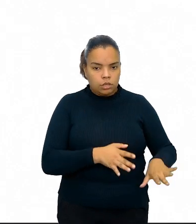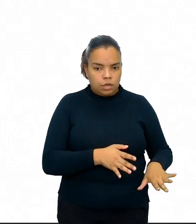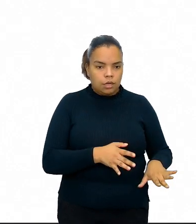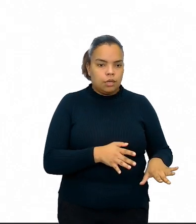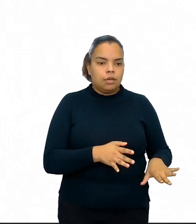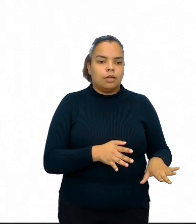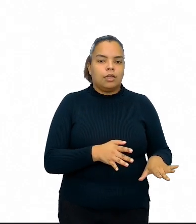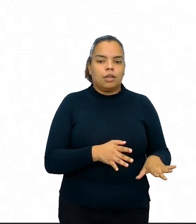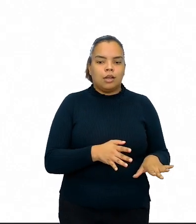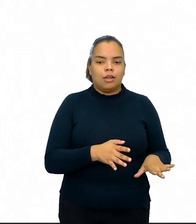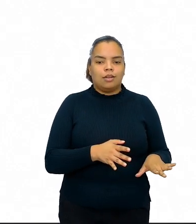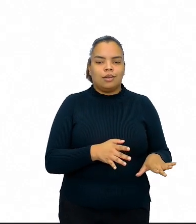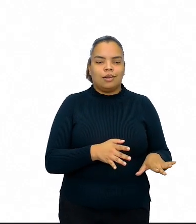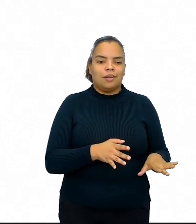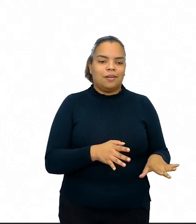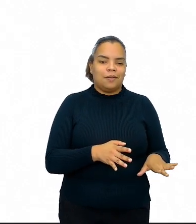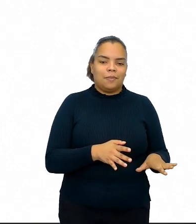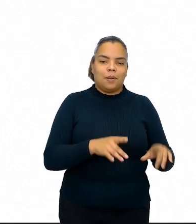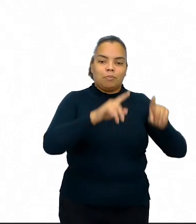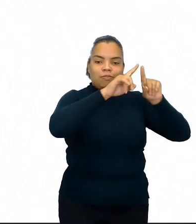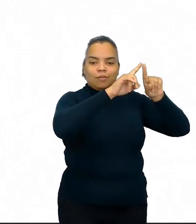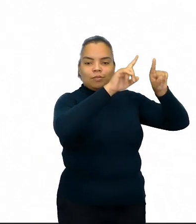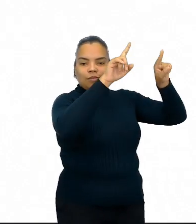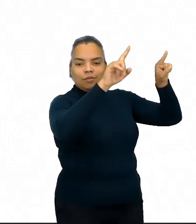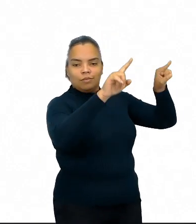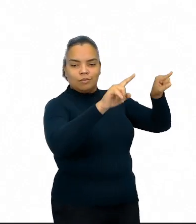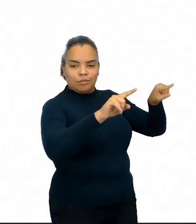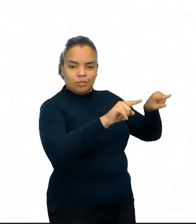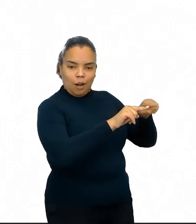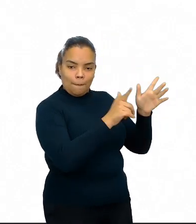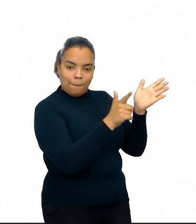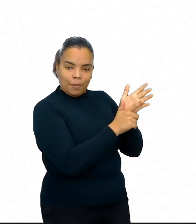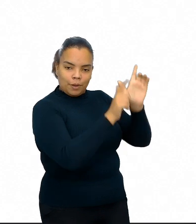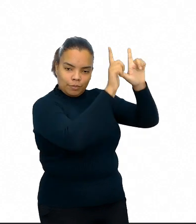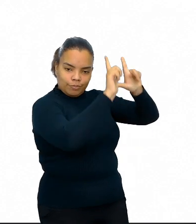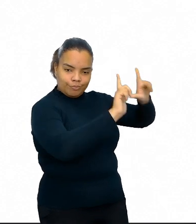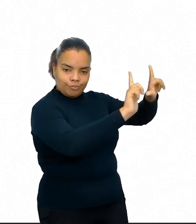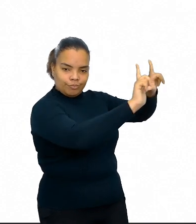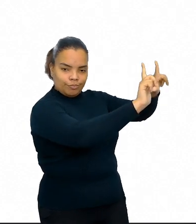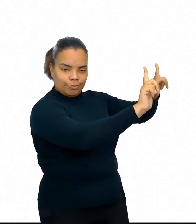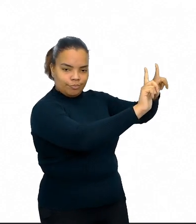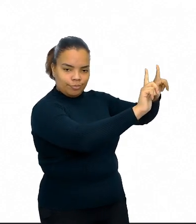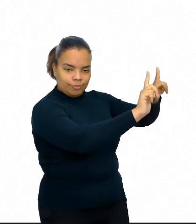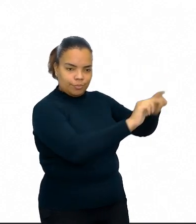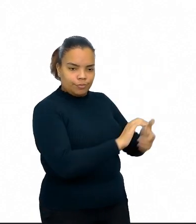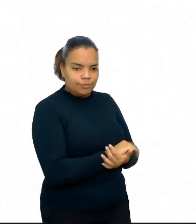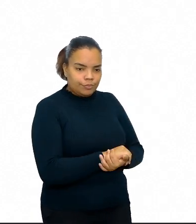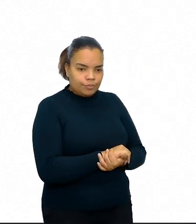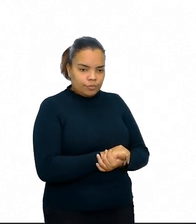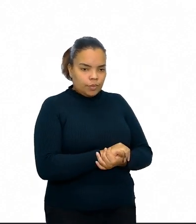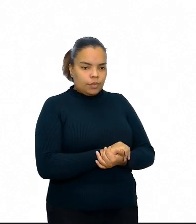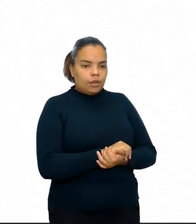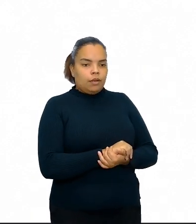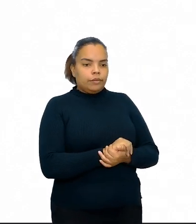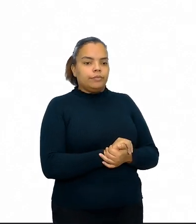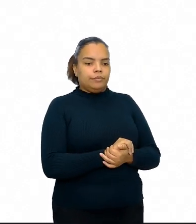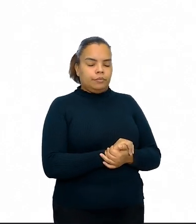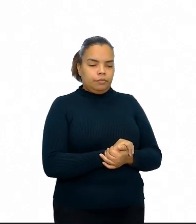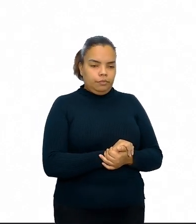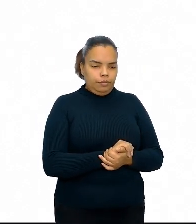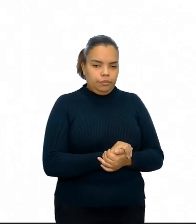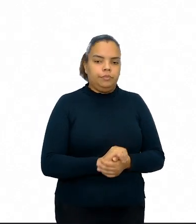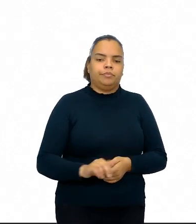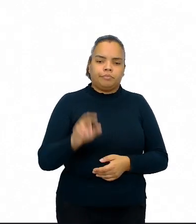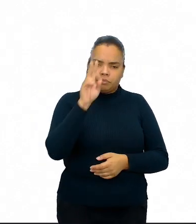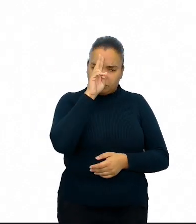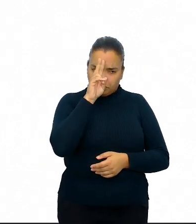velha cartolina com colagens e caracterizações, como mencionamos anteriormente aí, sobre os estudos dos